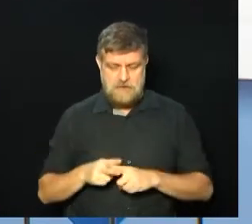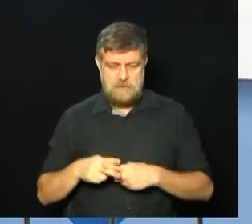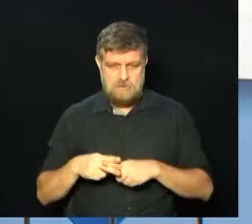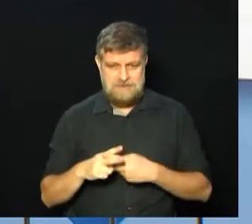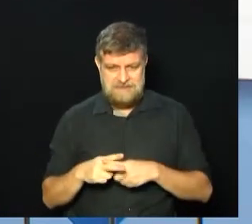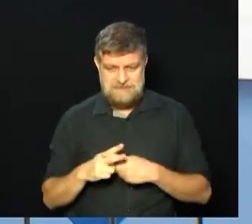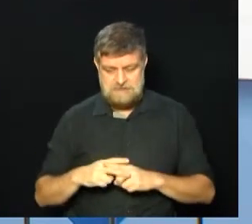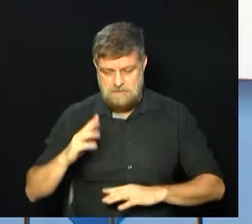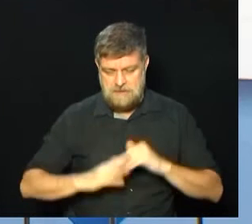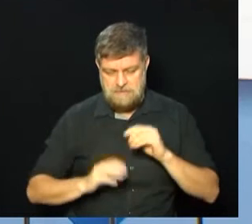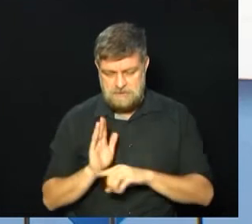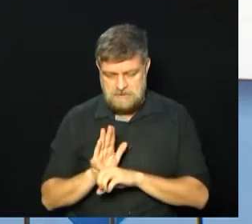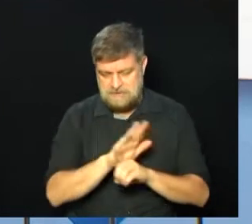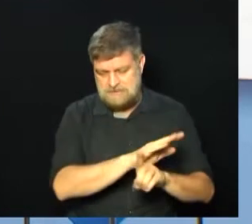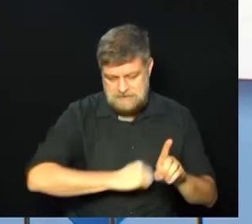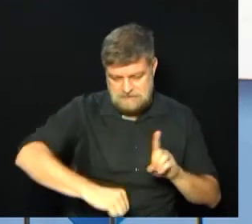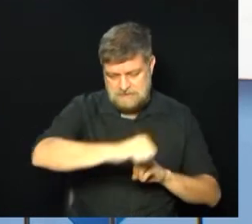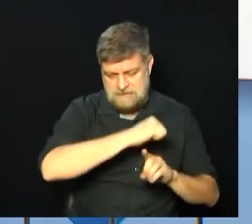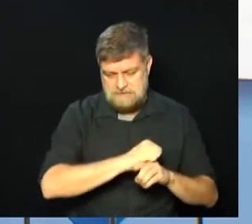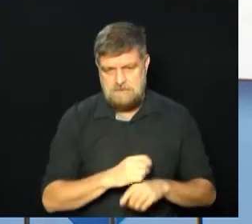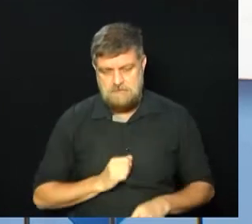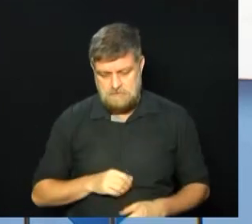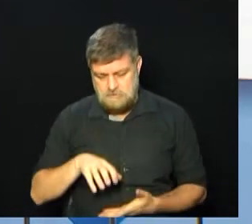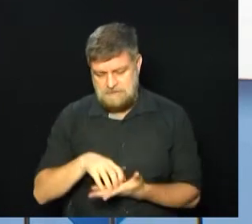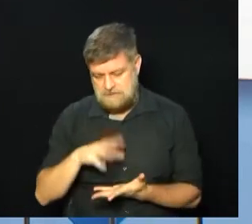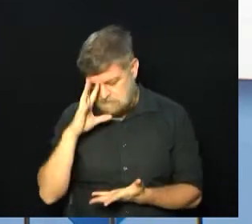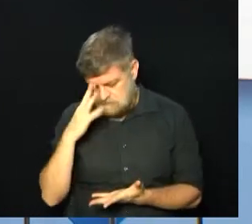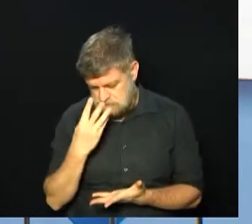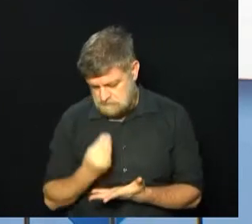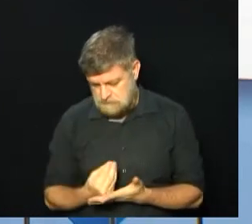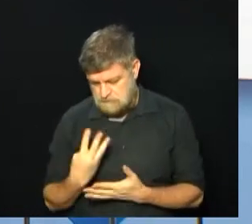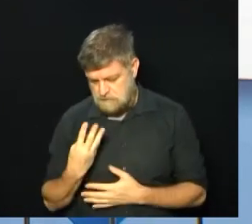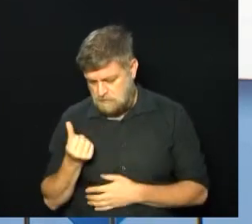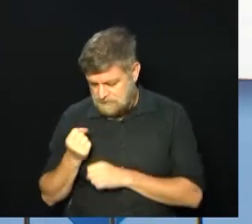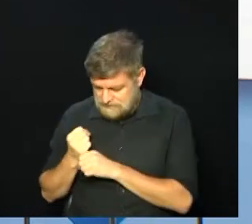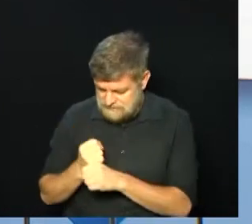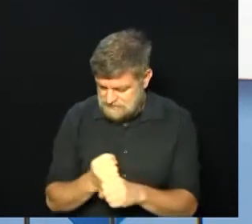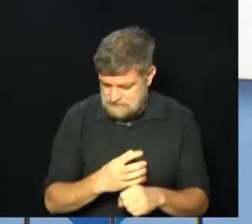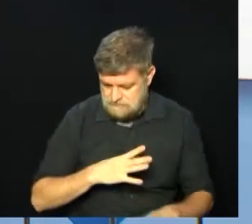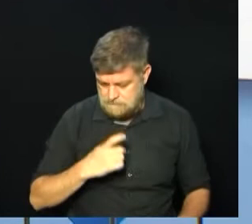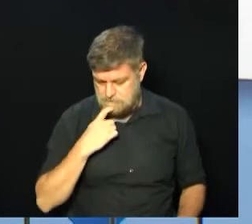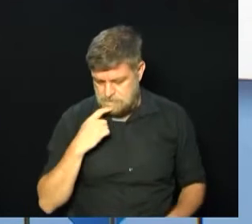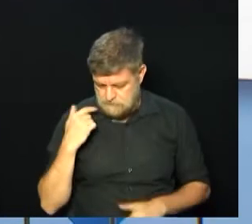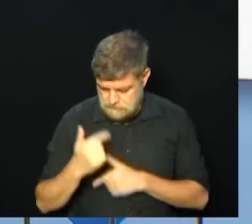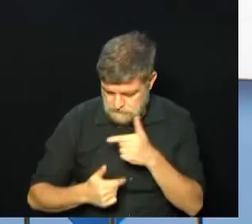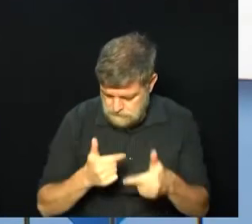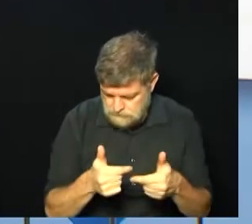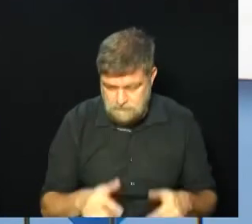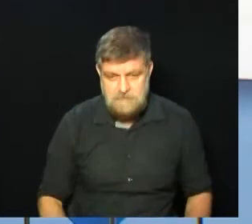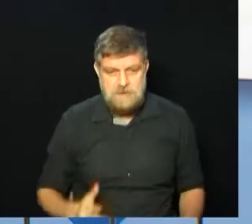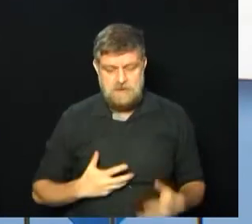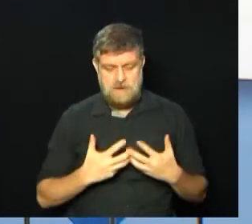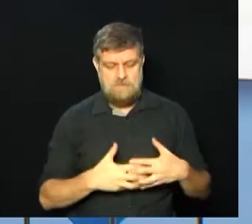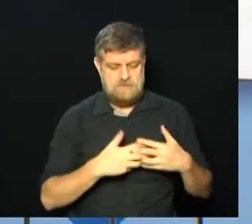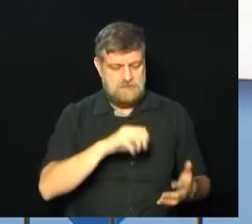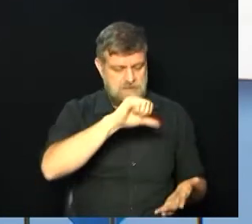de obras assistenciais da instituição que atua há 46 anos no município o funcionamento então